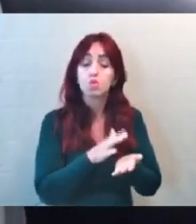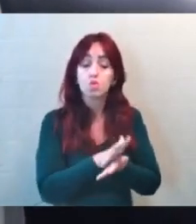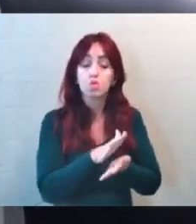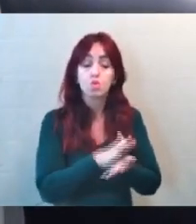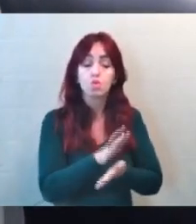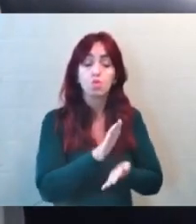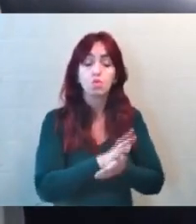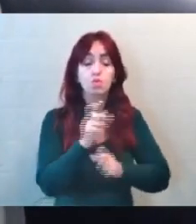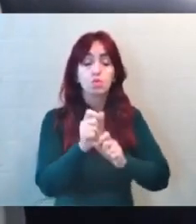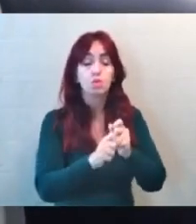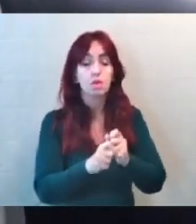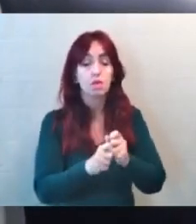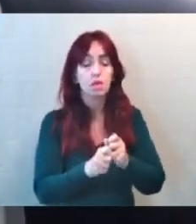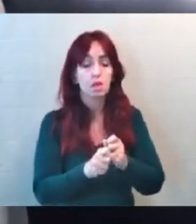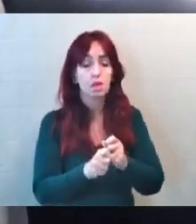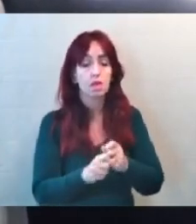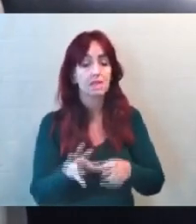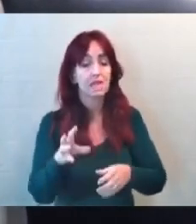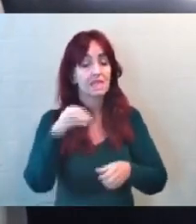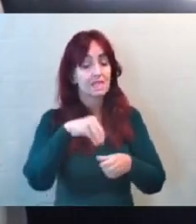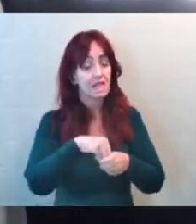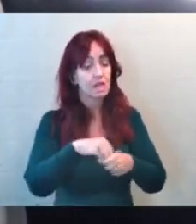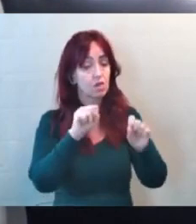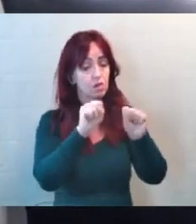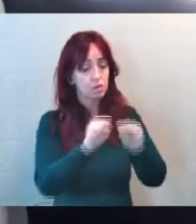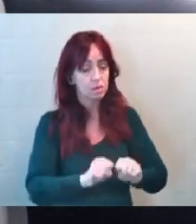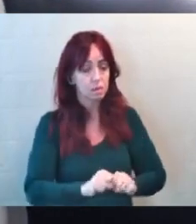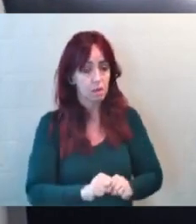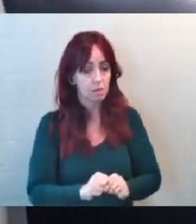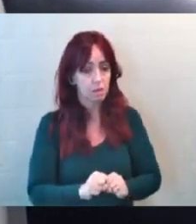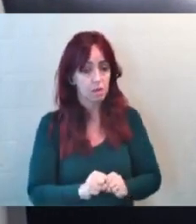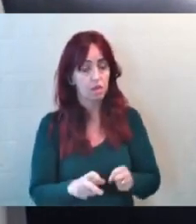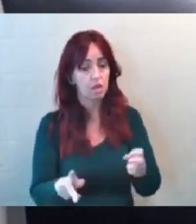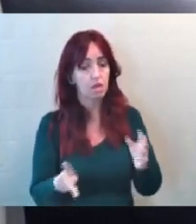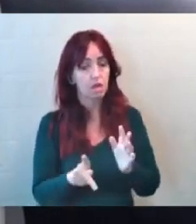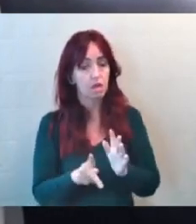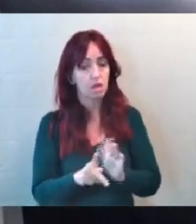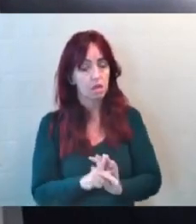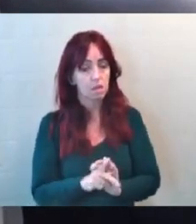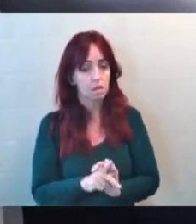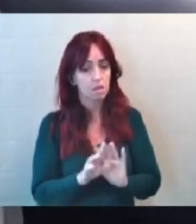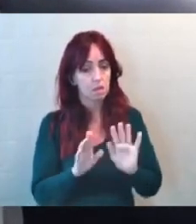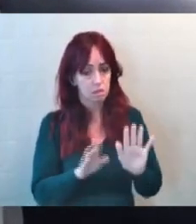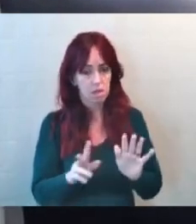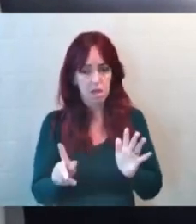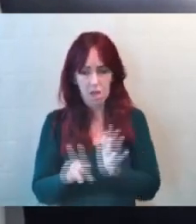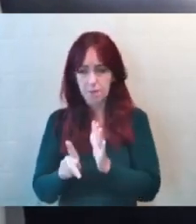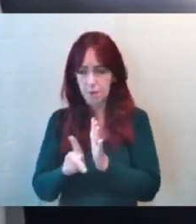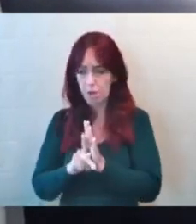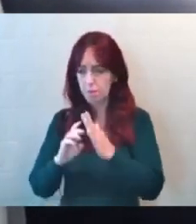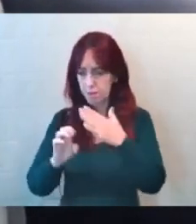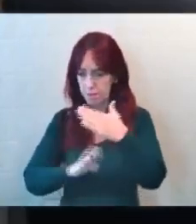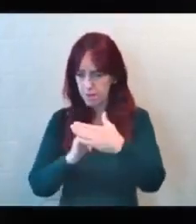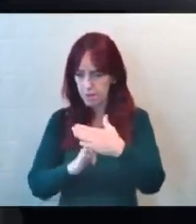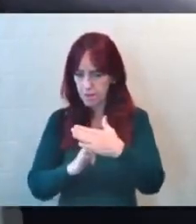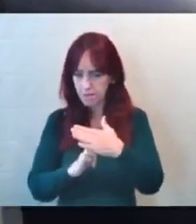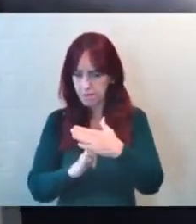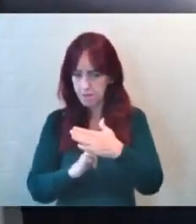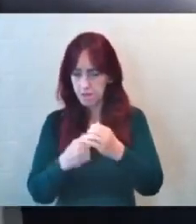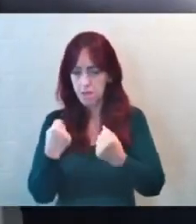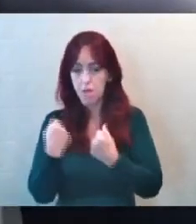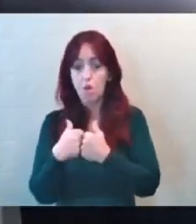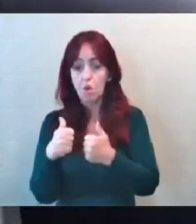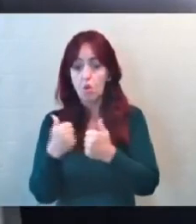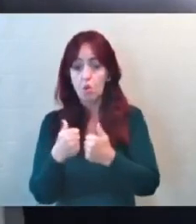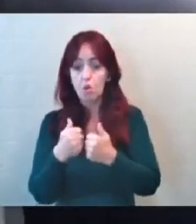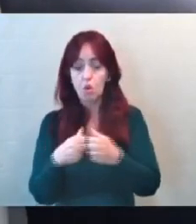são parte do sistema. São das empresas. O veículo é da empresa. Ponto. O